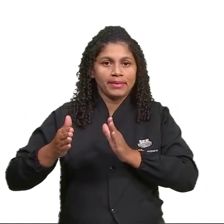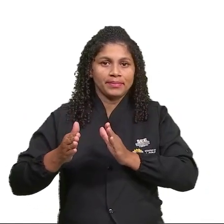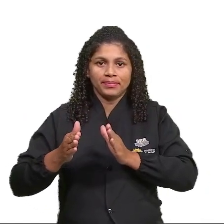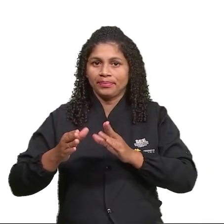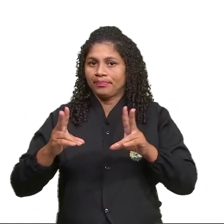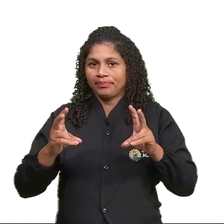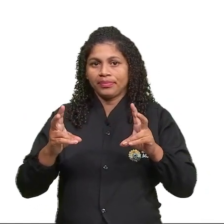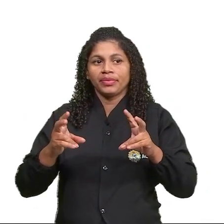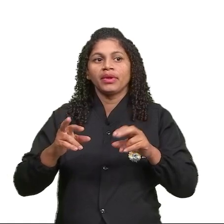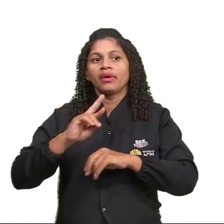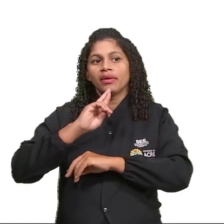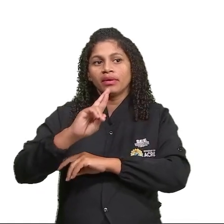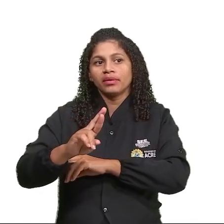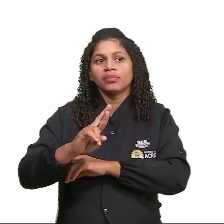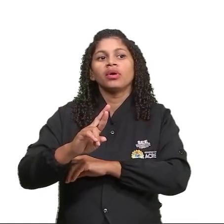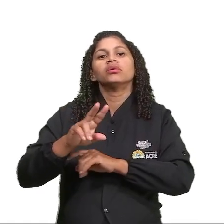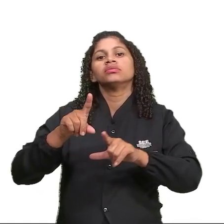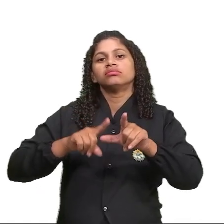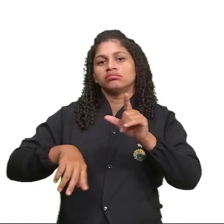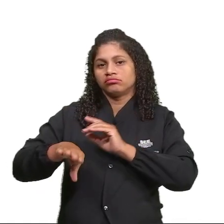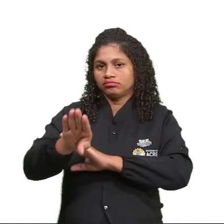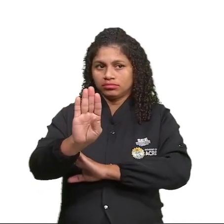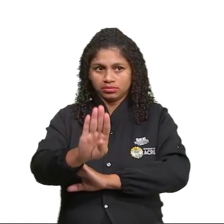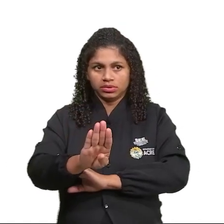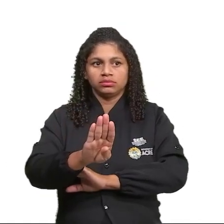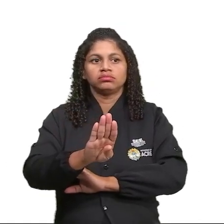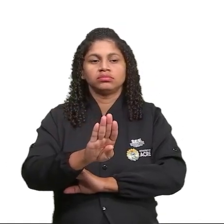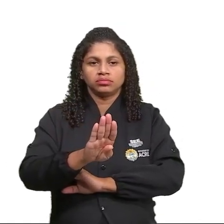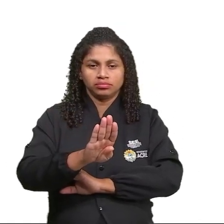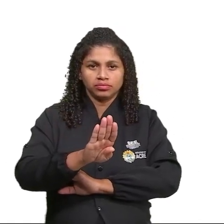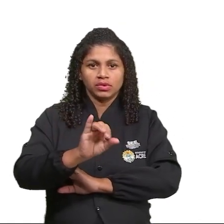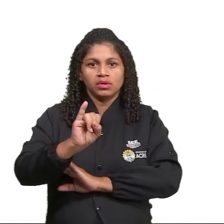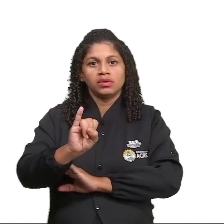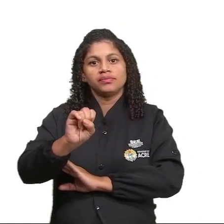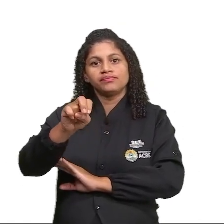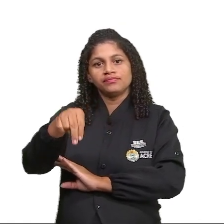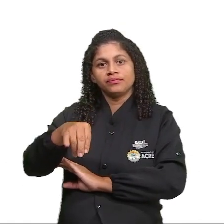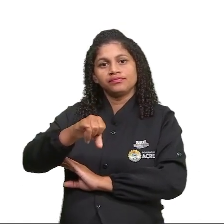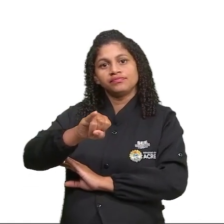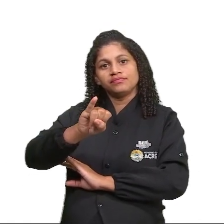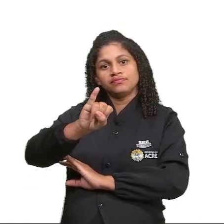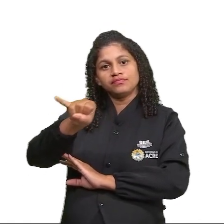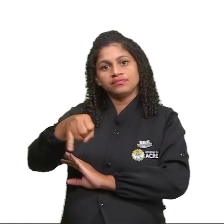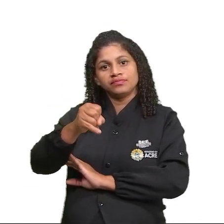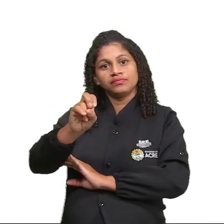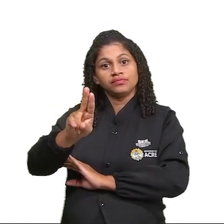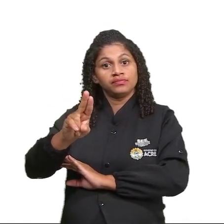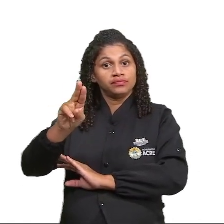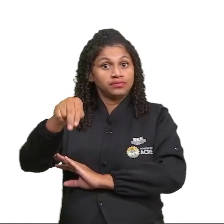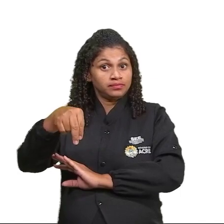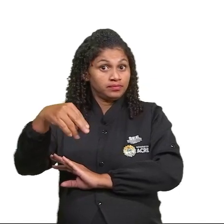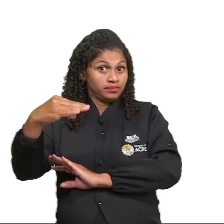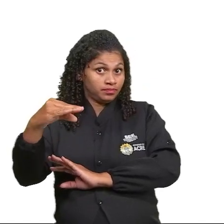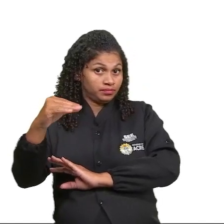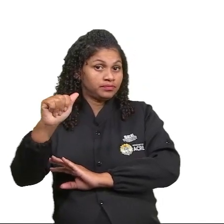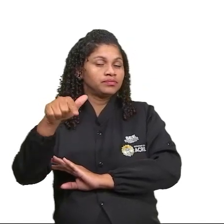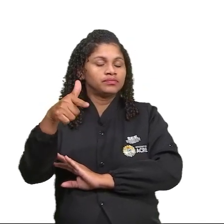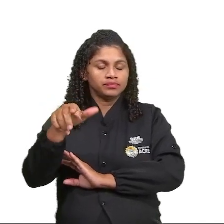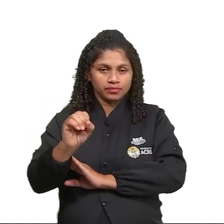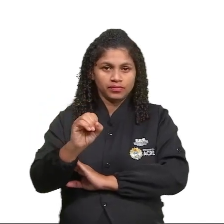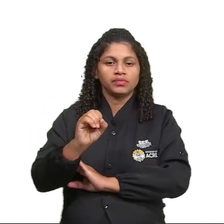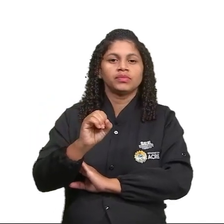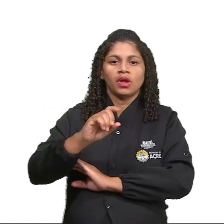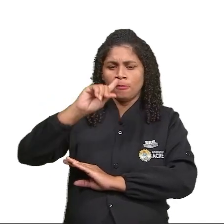temática. Resposta correta é a letra B, pessoal. A injunção, como nós já falamos, a tipologia injuntiva, é o ato